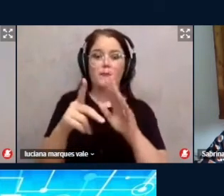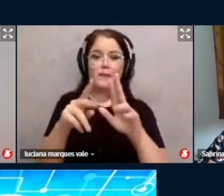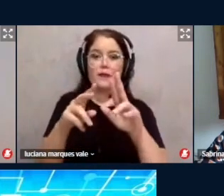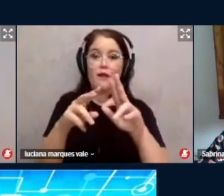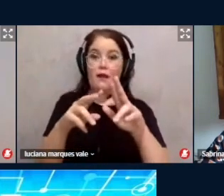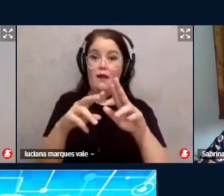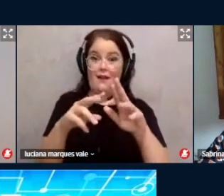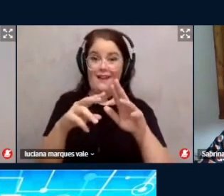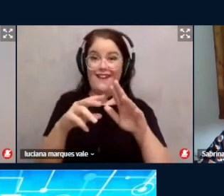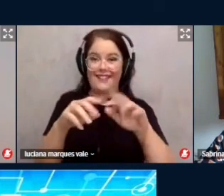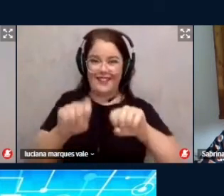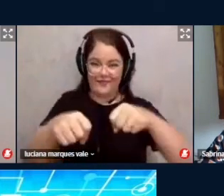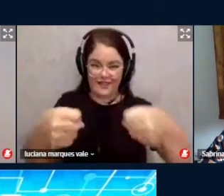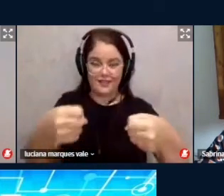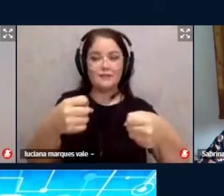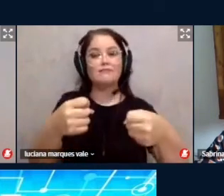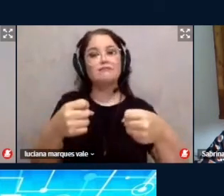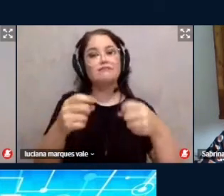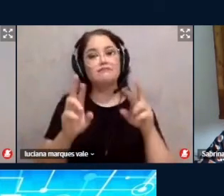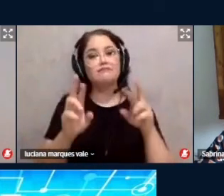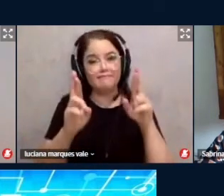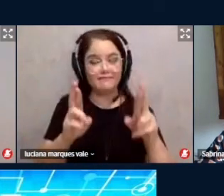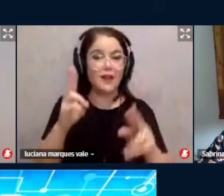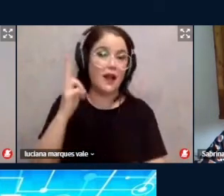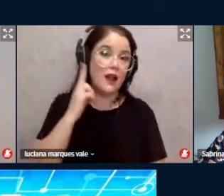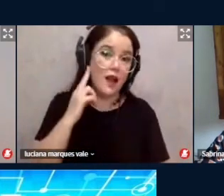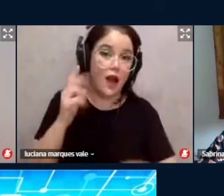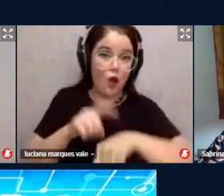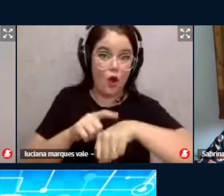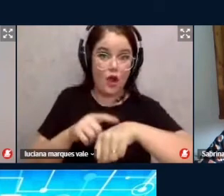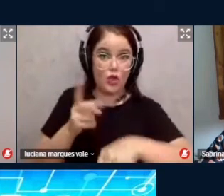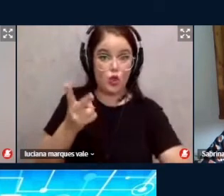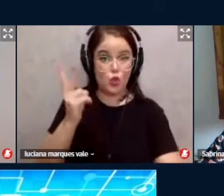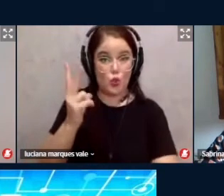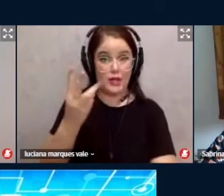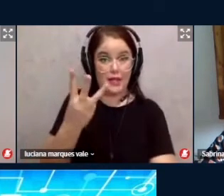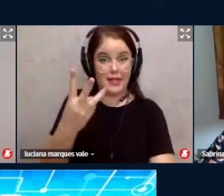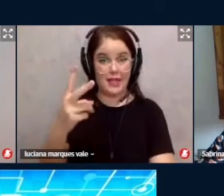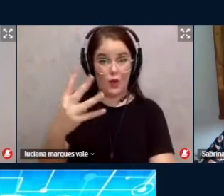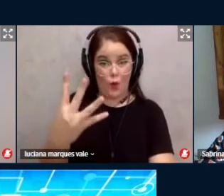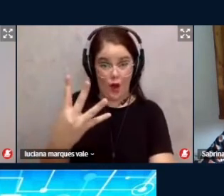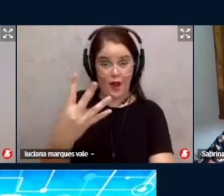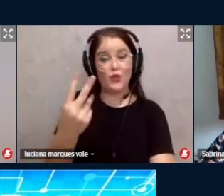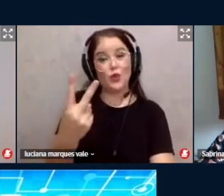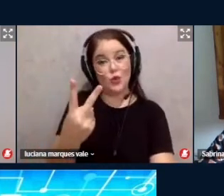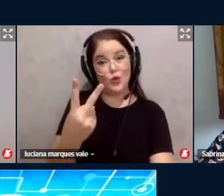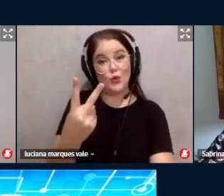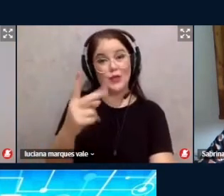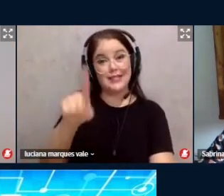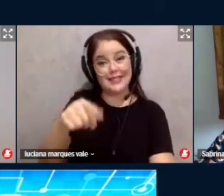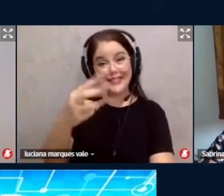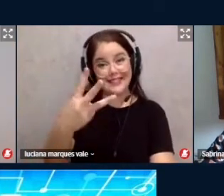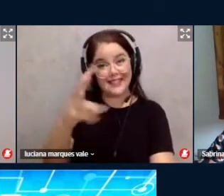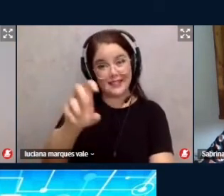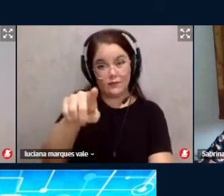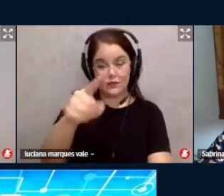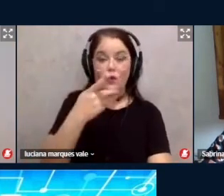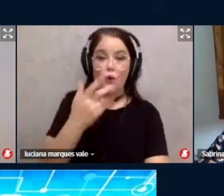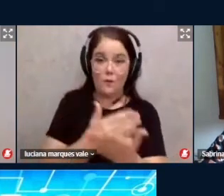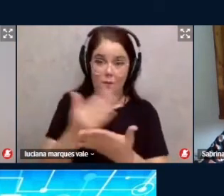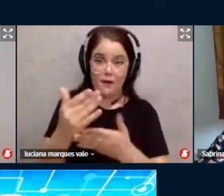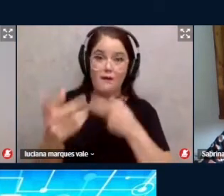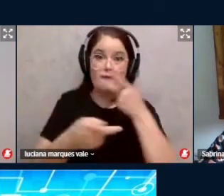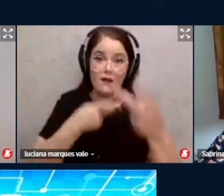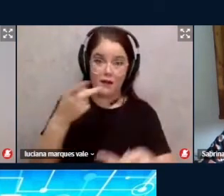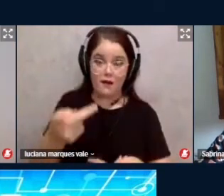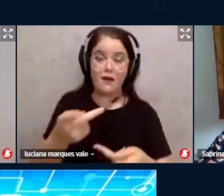Desejo, então, Alex, 12h34, 1 minuto, em 12h35 eu passo a palavra para dizer para